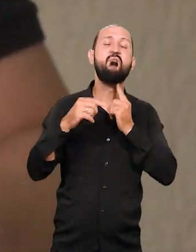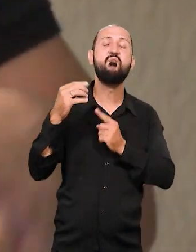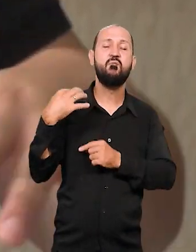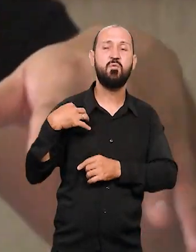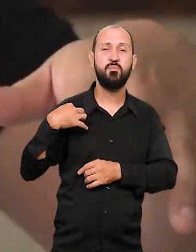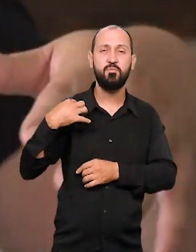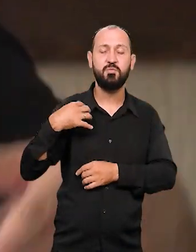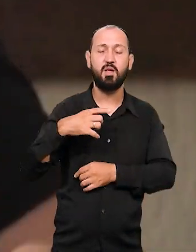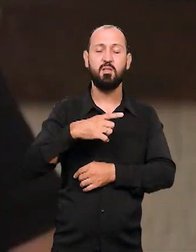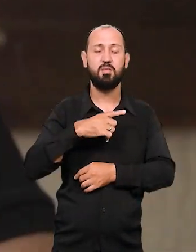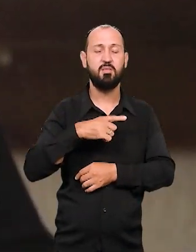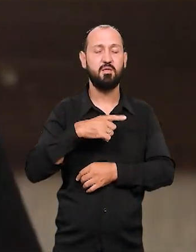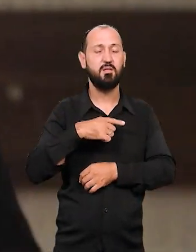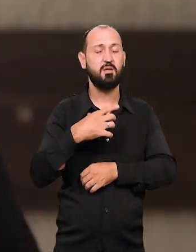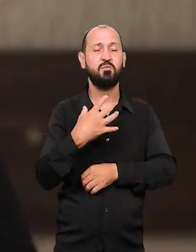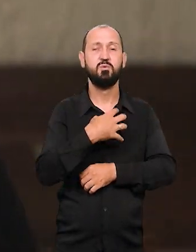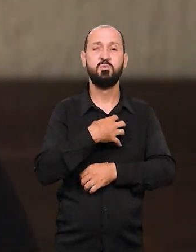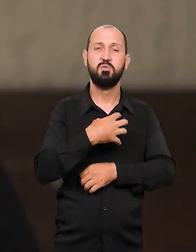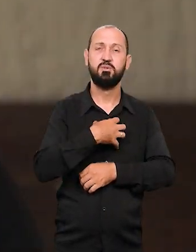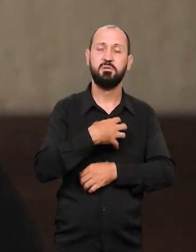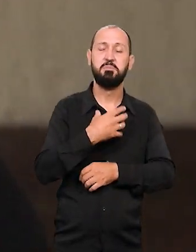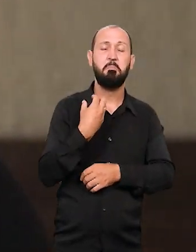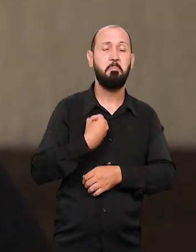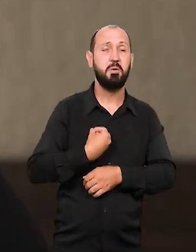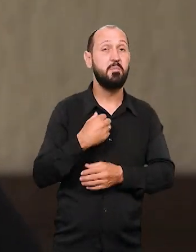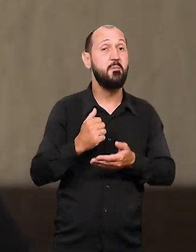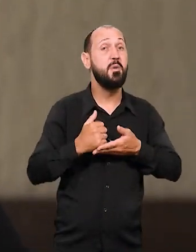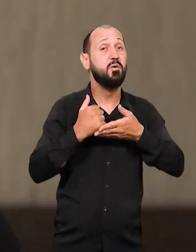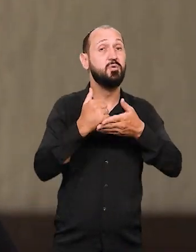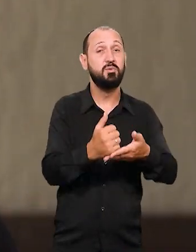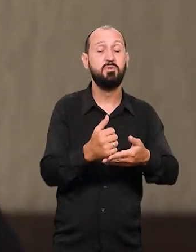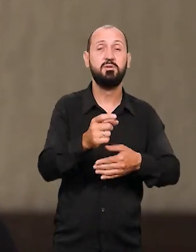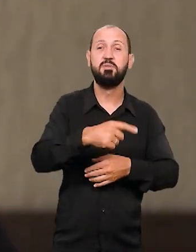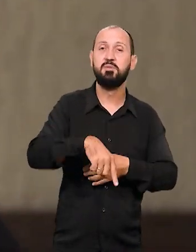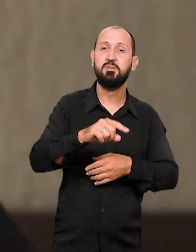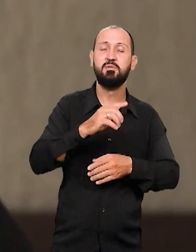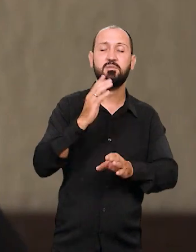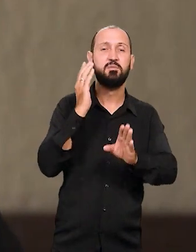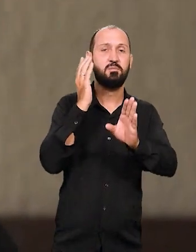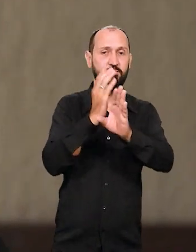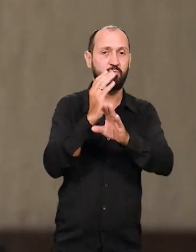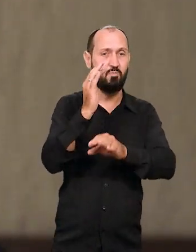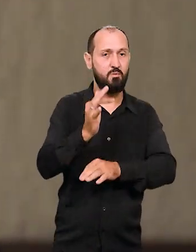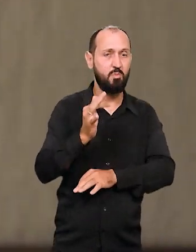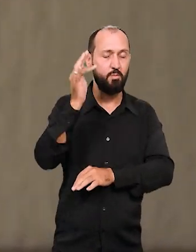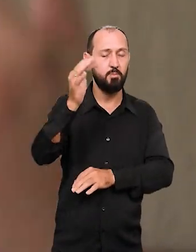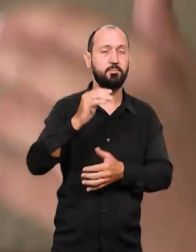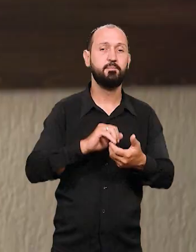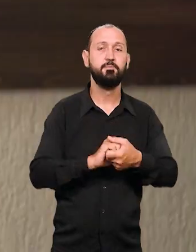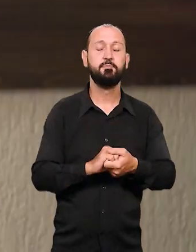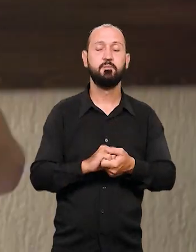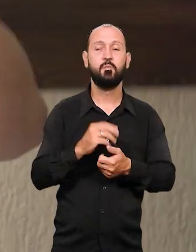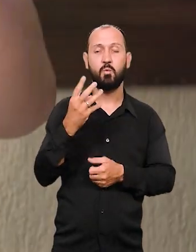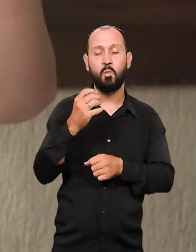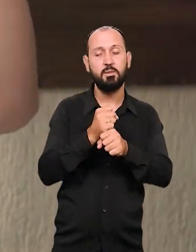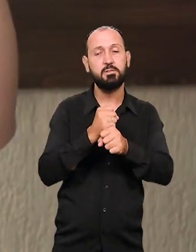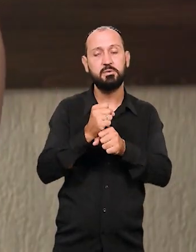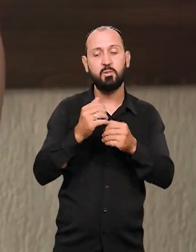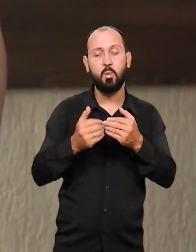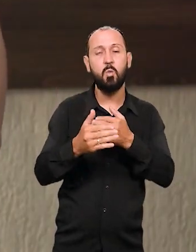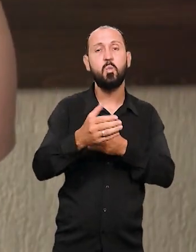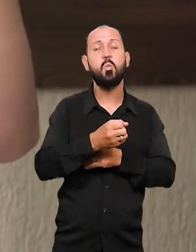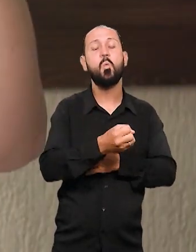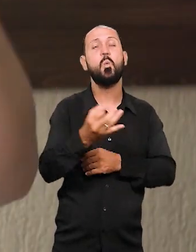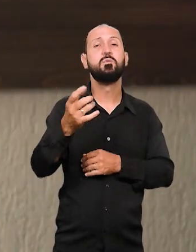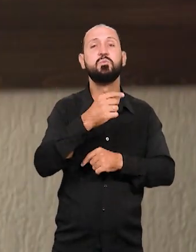na pesquisa trouxe o sentimento de participar de algo que pode ajudar em novas descobertas no futuro. Nesses 40 anos,